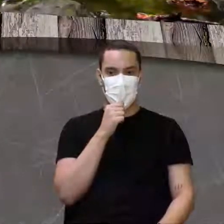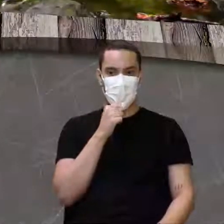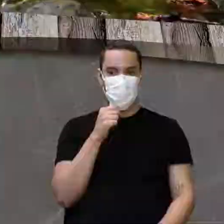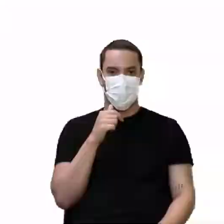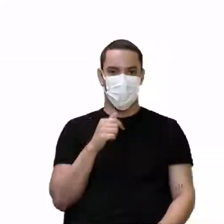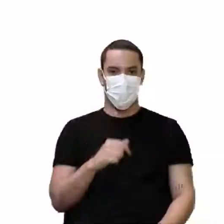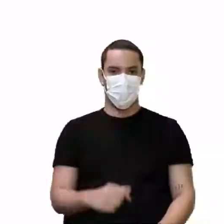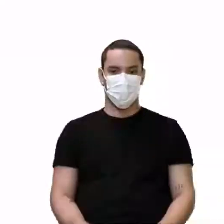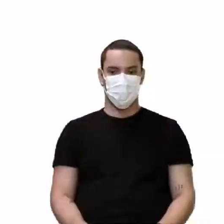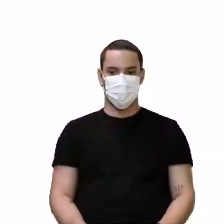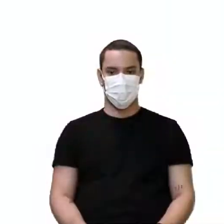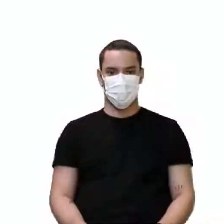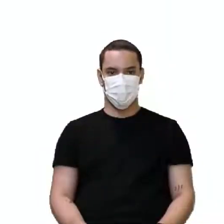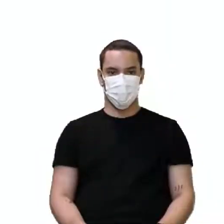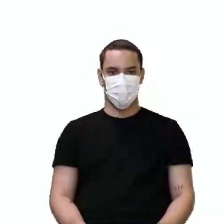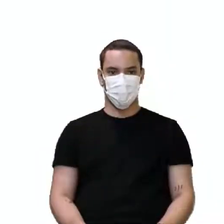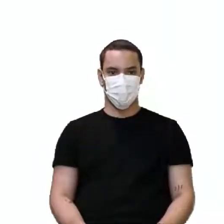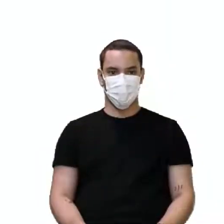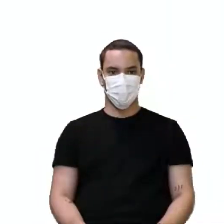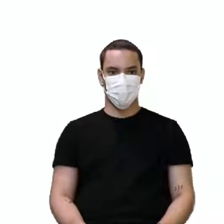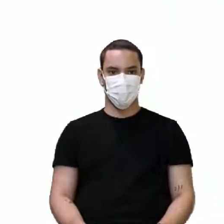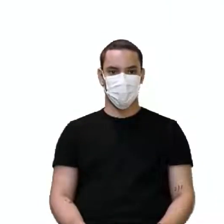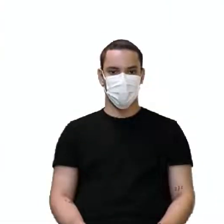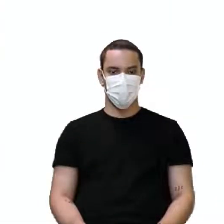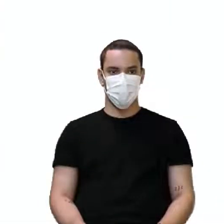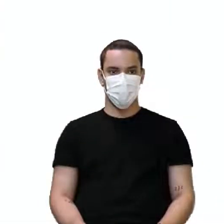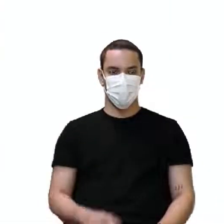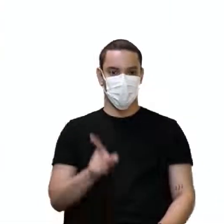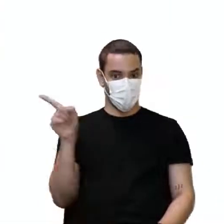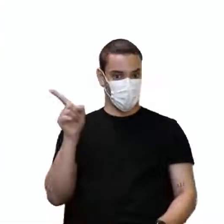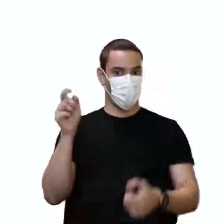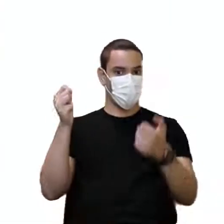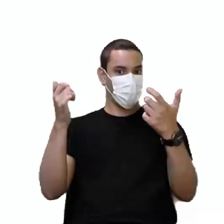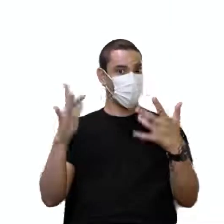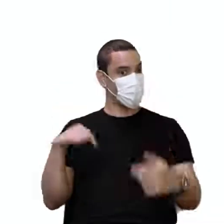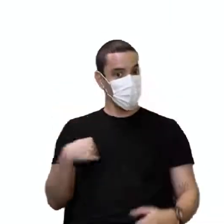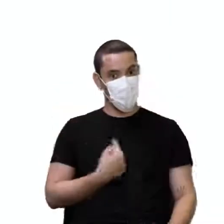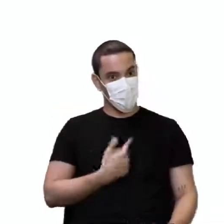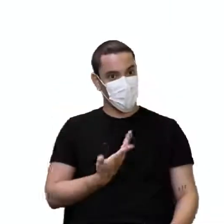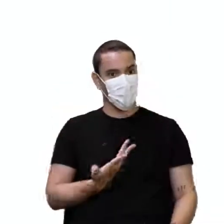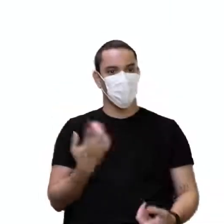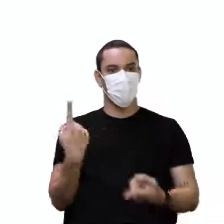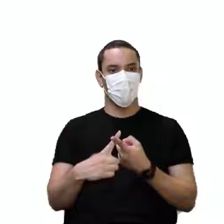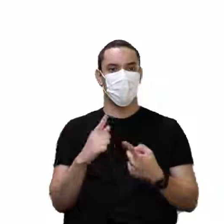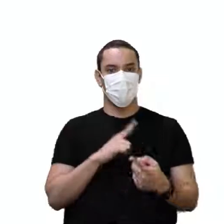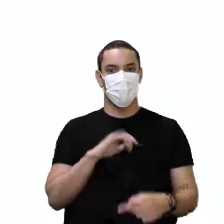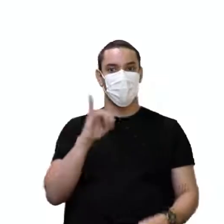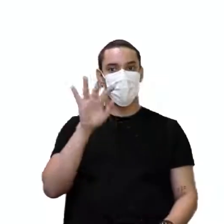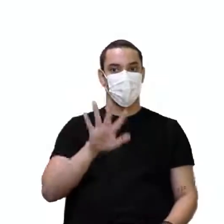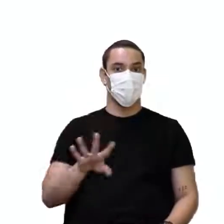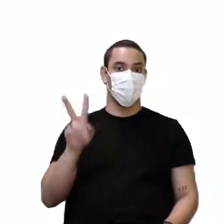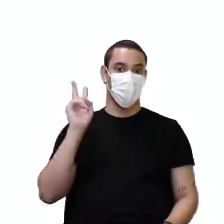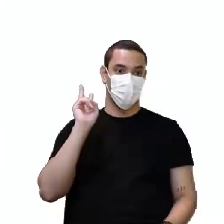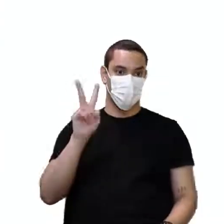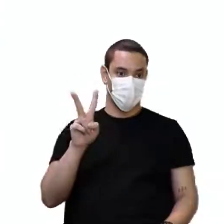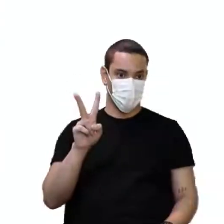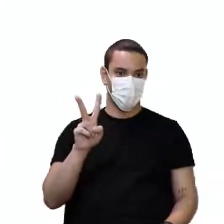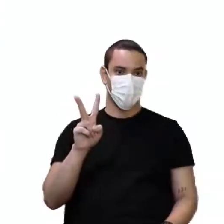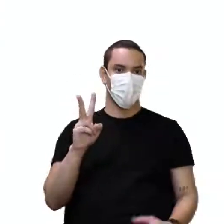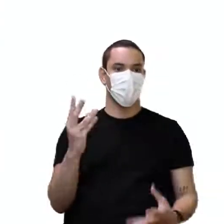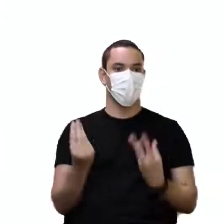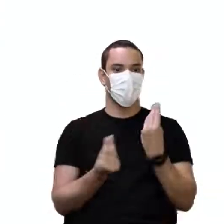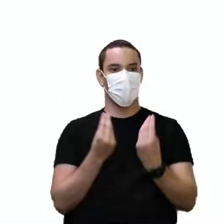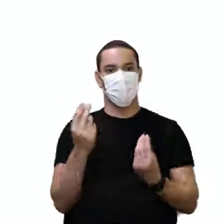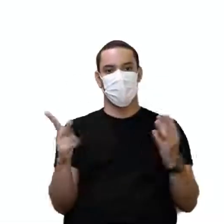Vamos embora? Olha lá. Epa, vamos falar aqui de nós, né? Então, aqui a gente tem duas imagens, né, dos